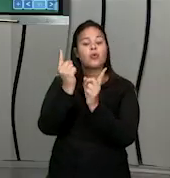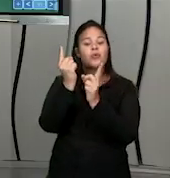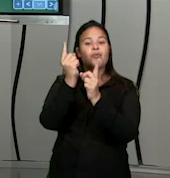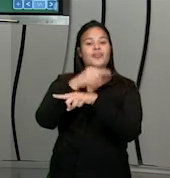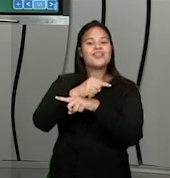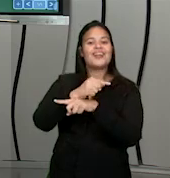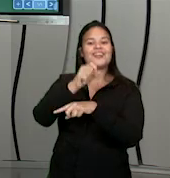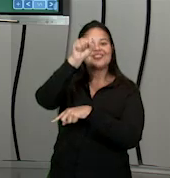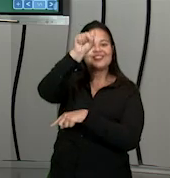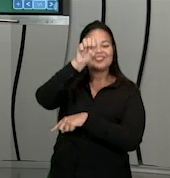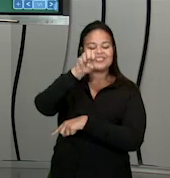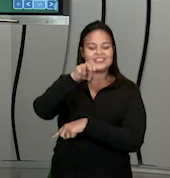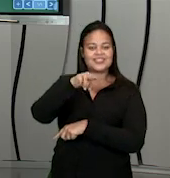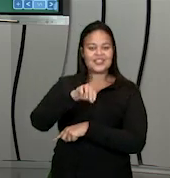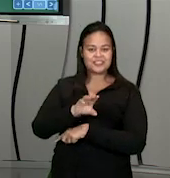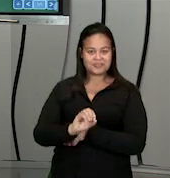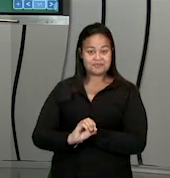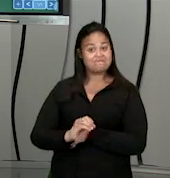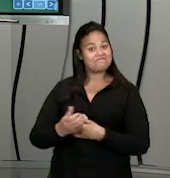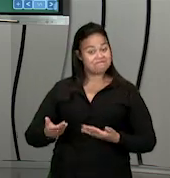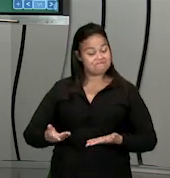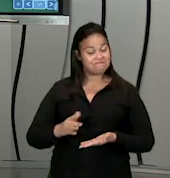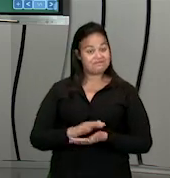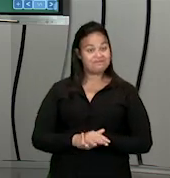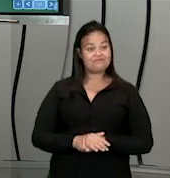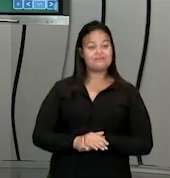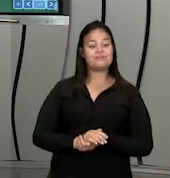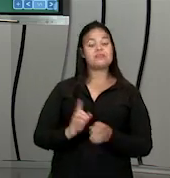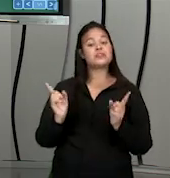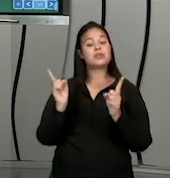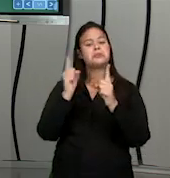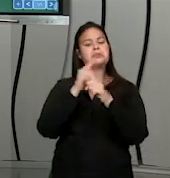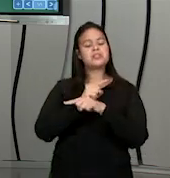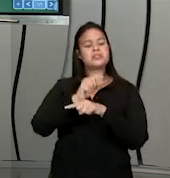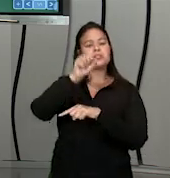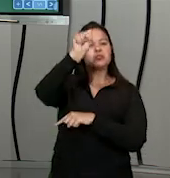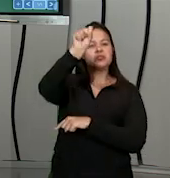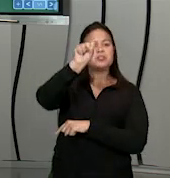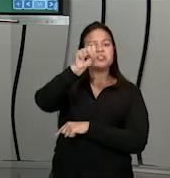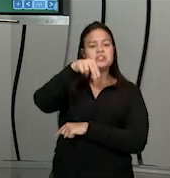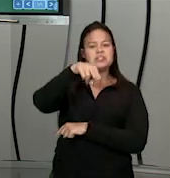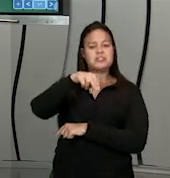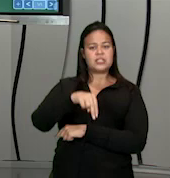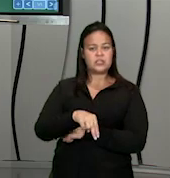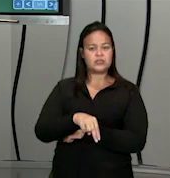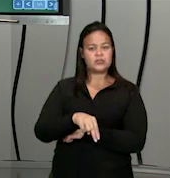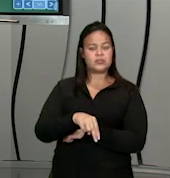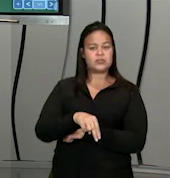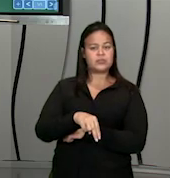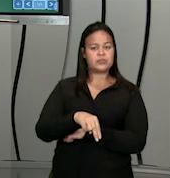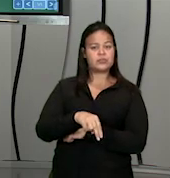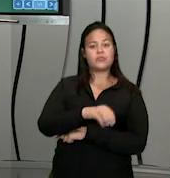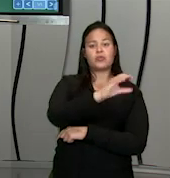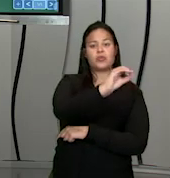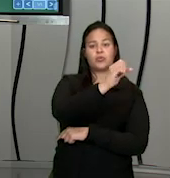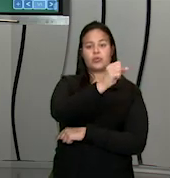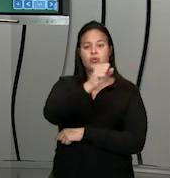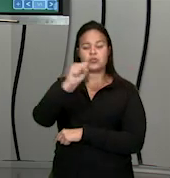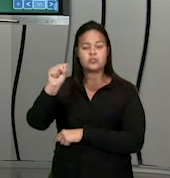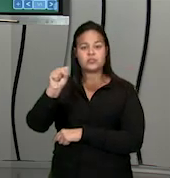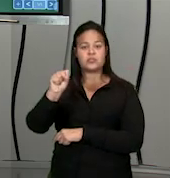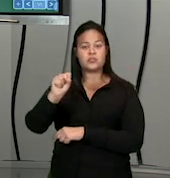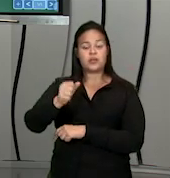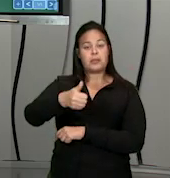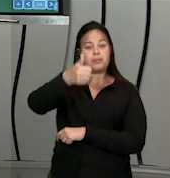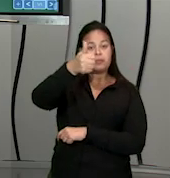seno, vamos dizer assim. Então, o cosseno é o contrário do seno. Então, se aqui o seno é o primeiro,